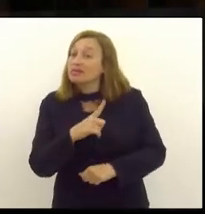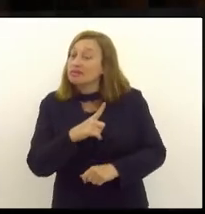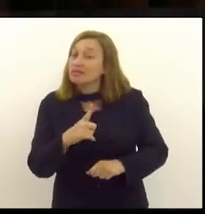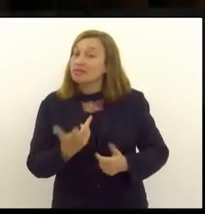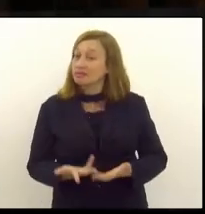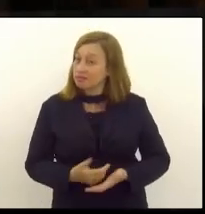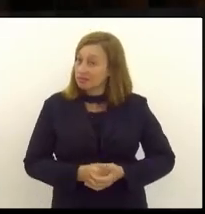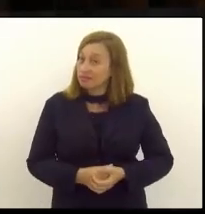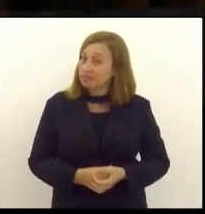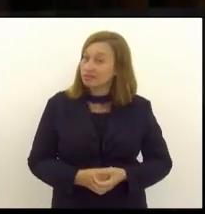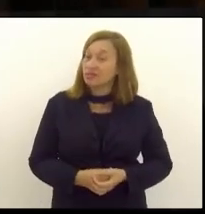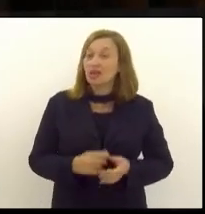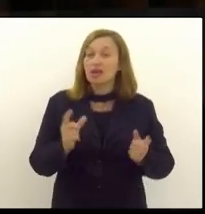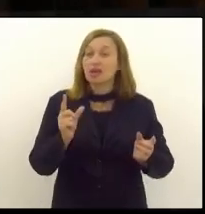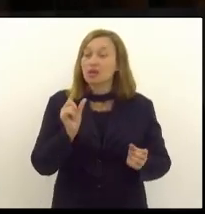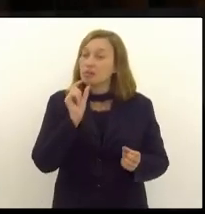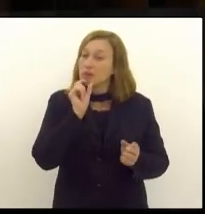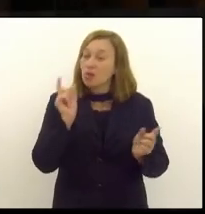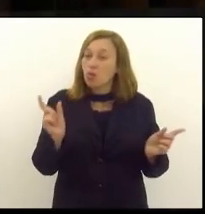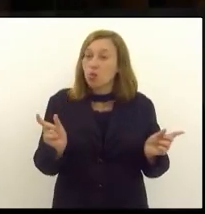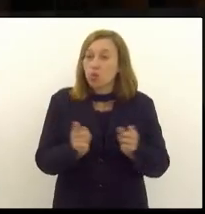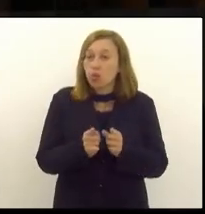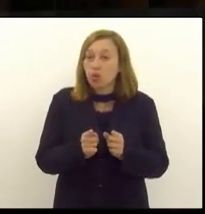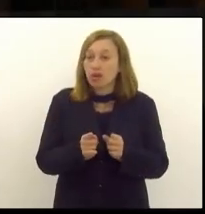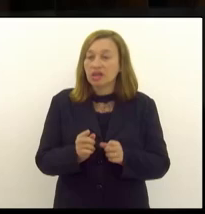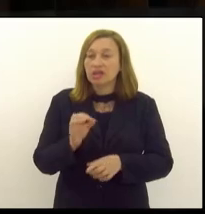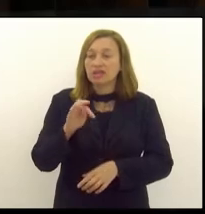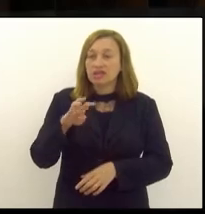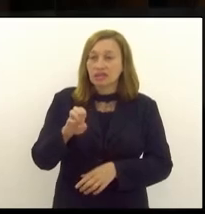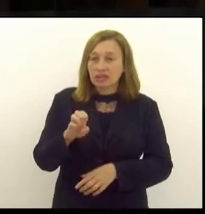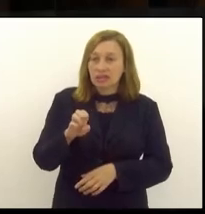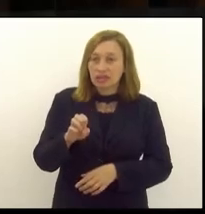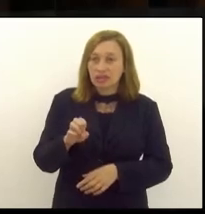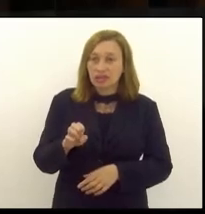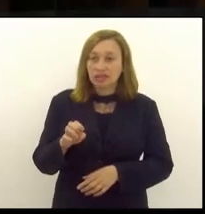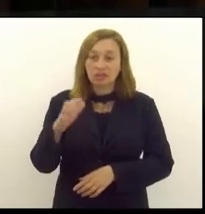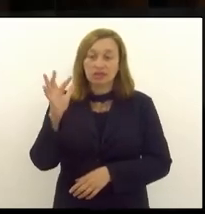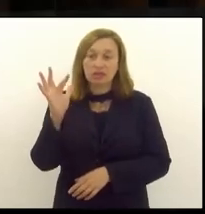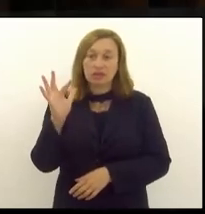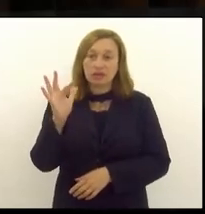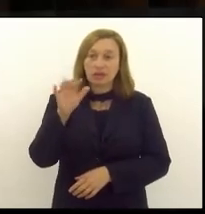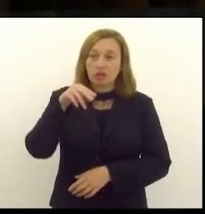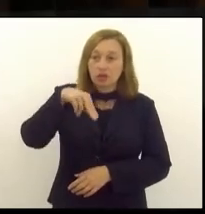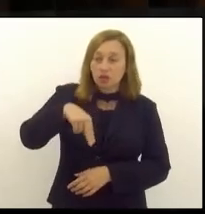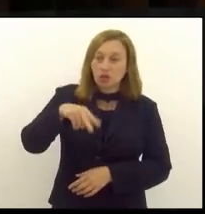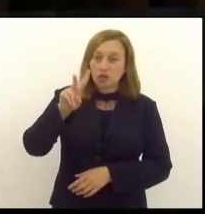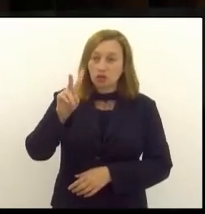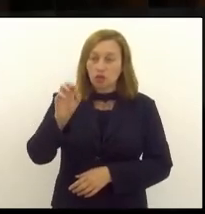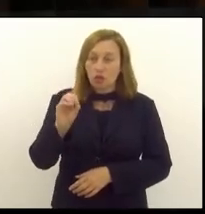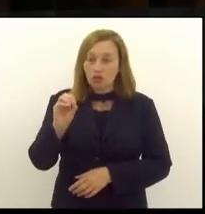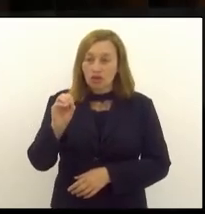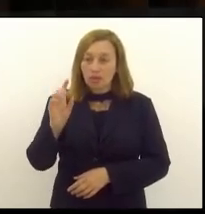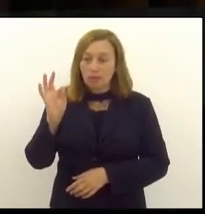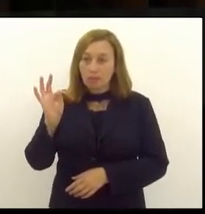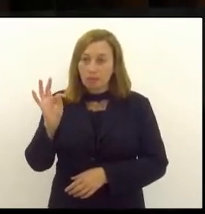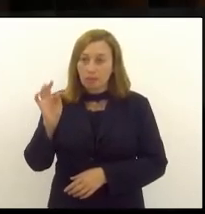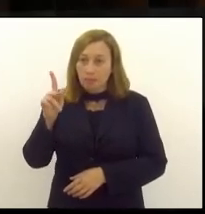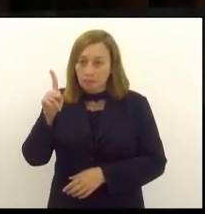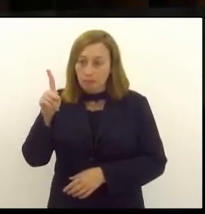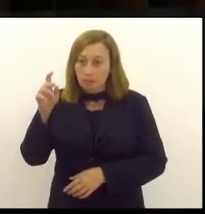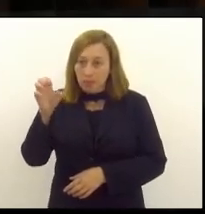em breves palavras. Sirlene, natural de Nova Petrópolis, portanto minha conterrânea no Rio Grande do